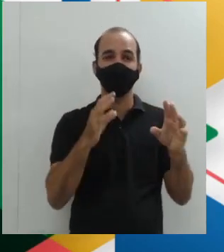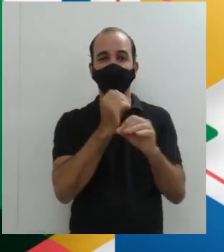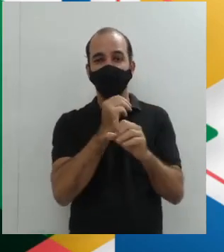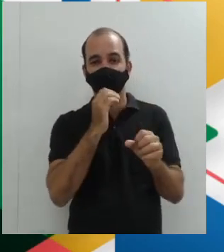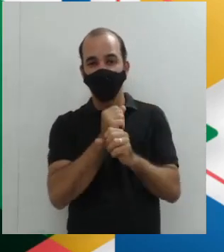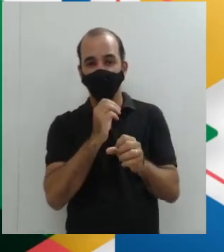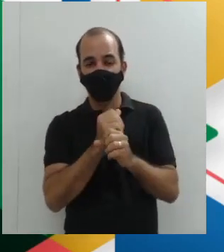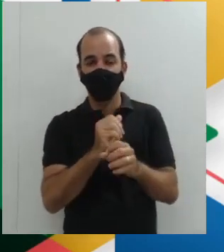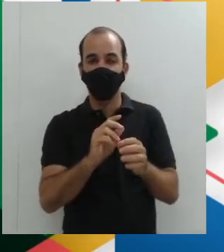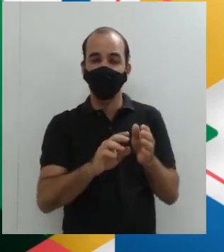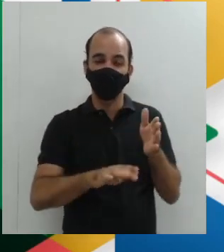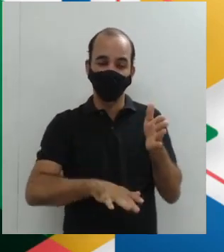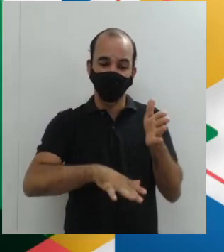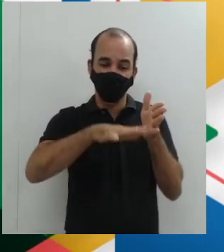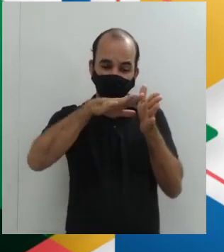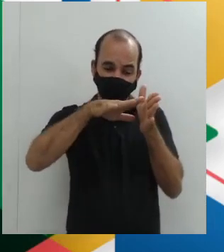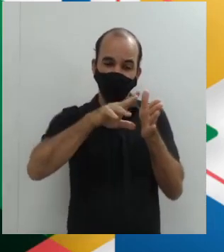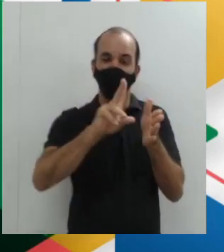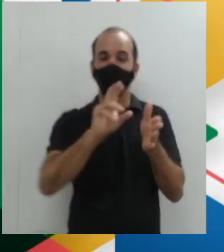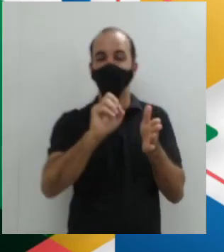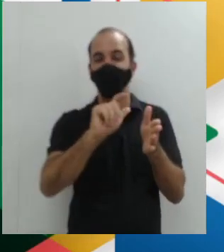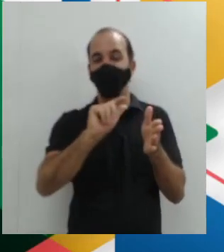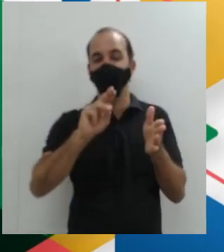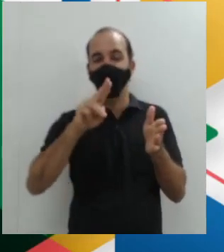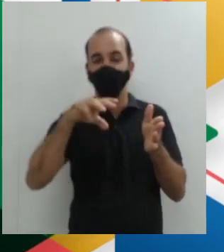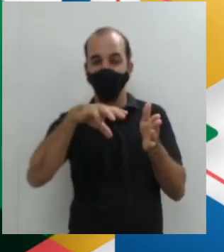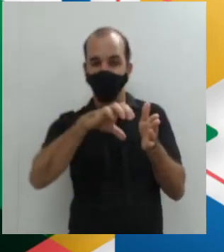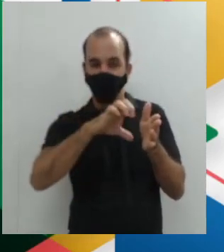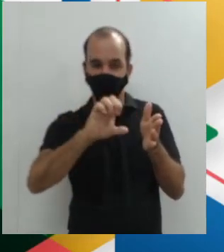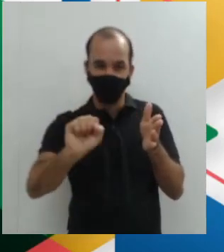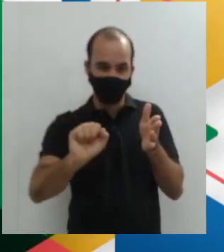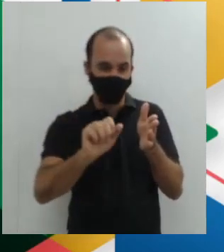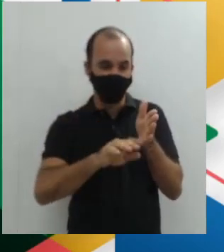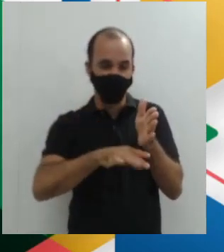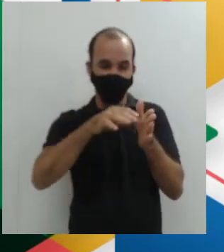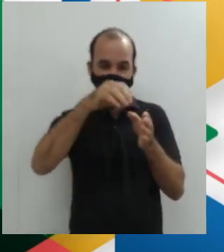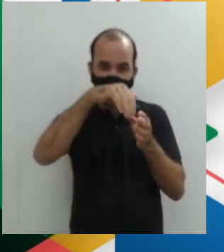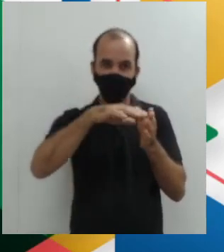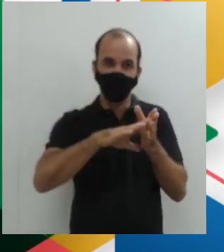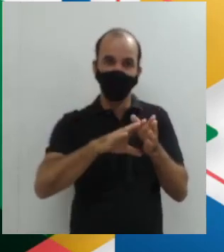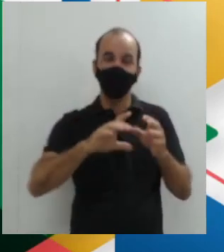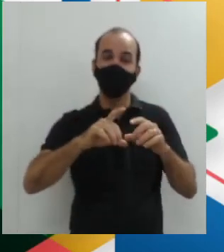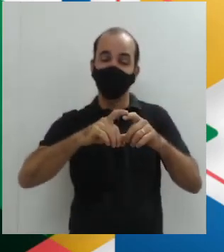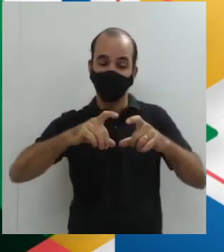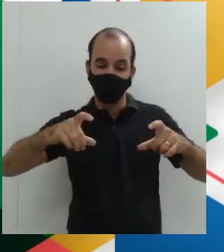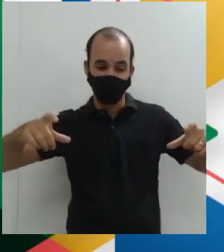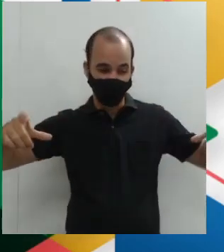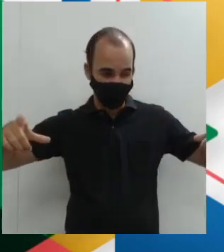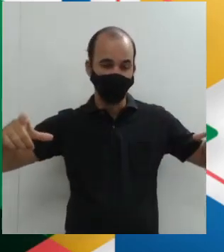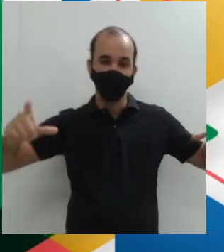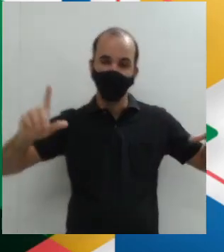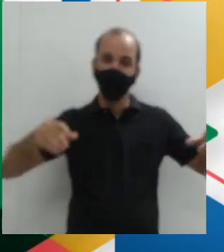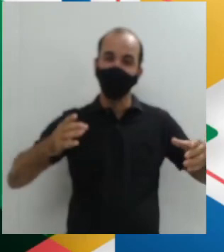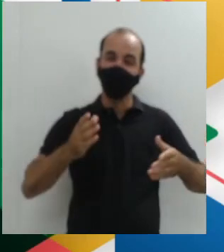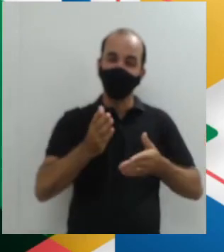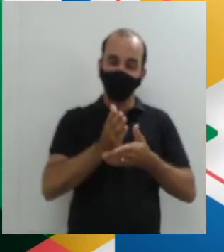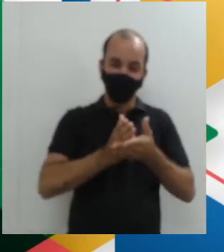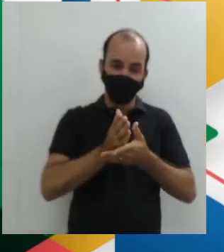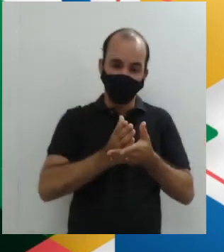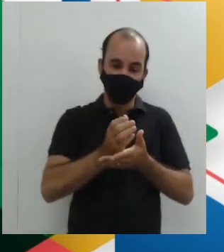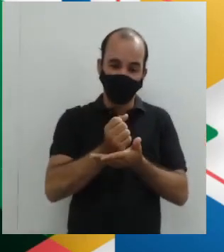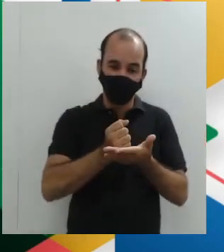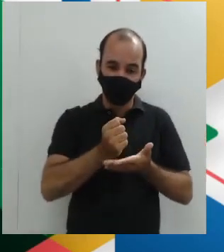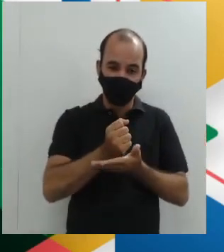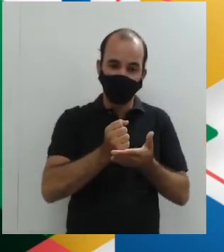volume e segue o restante da leitura dizendo assim, ó. A sua largura é metade do comprimento da base e a altura desse reservatório é igual